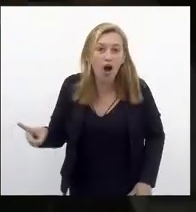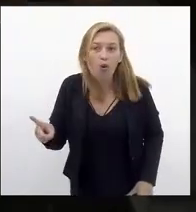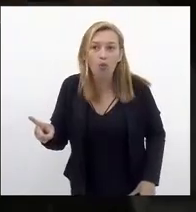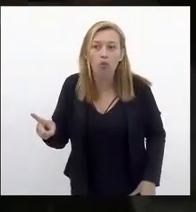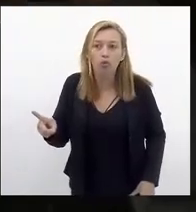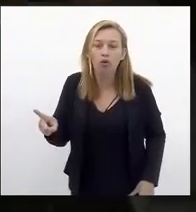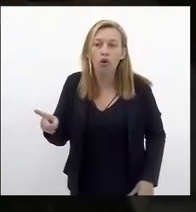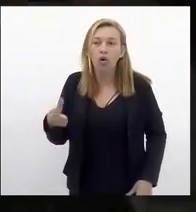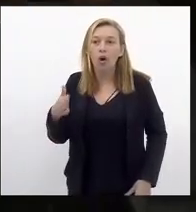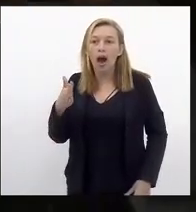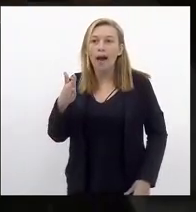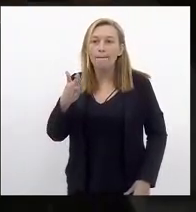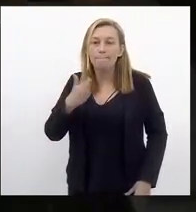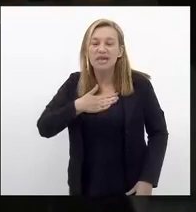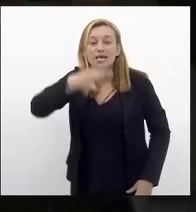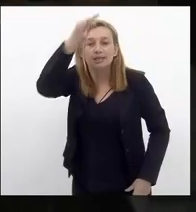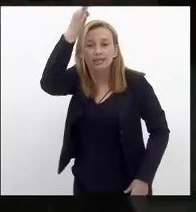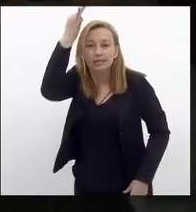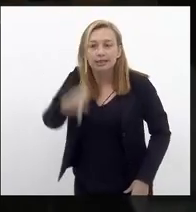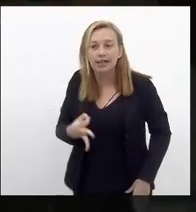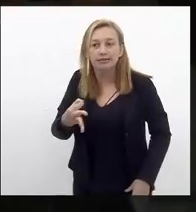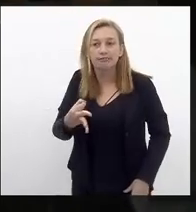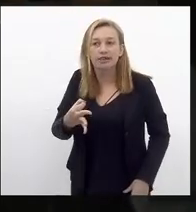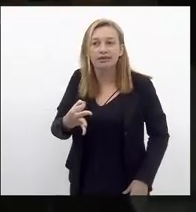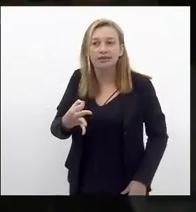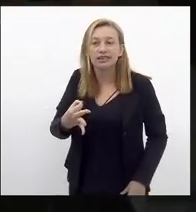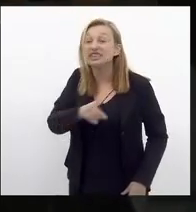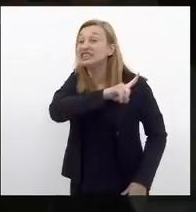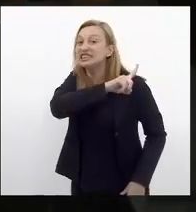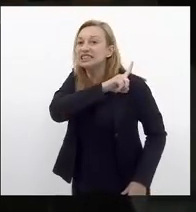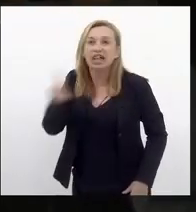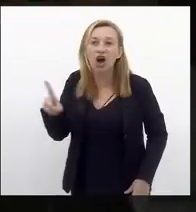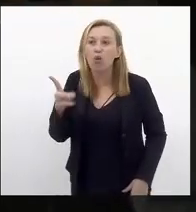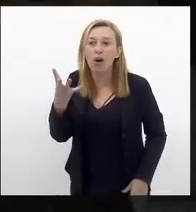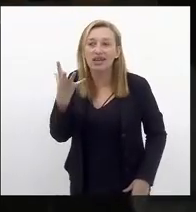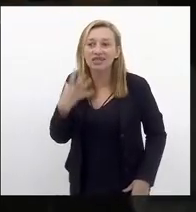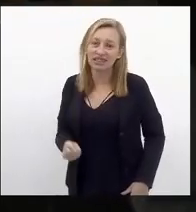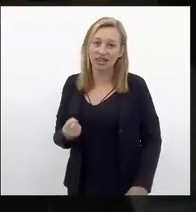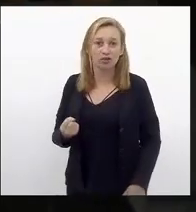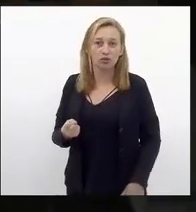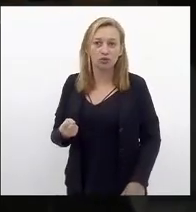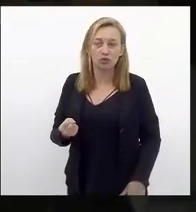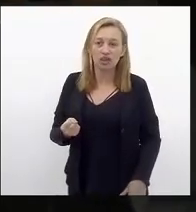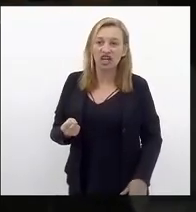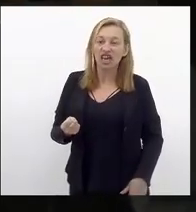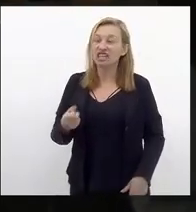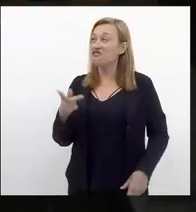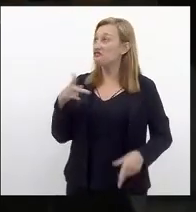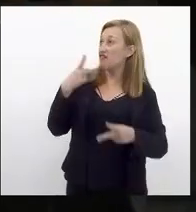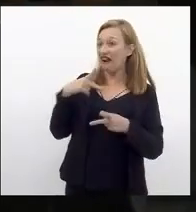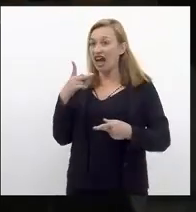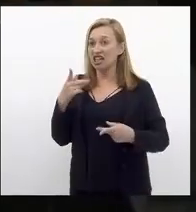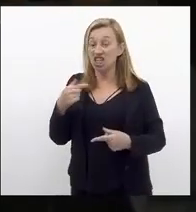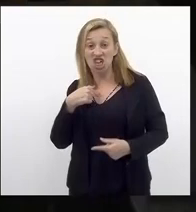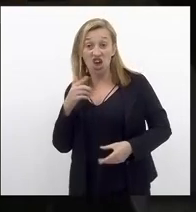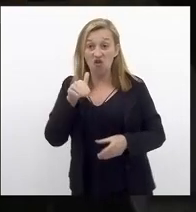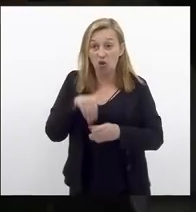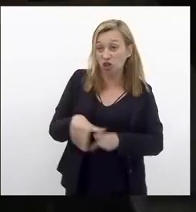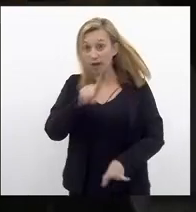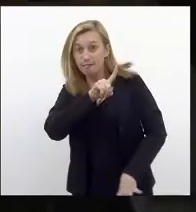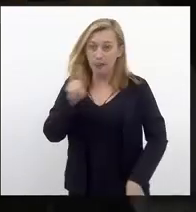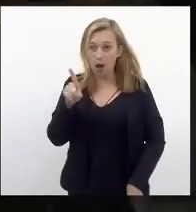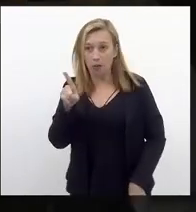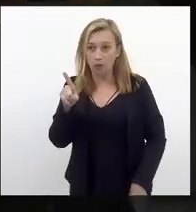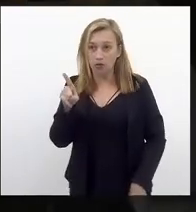com a minha convicção não aceito essa falácia de que eu votei